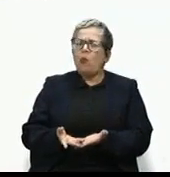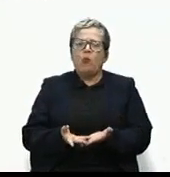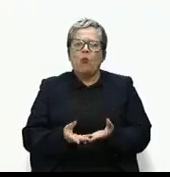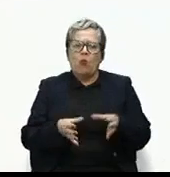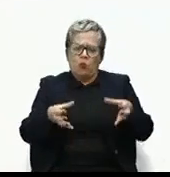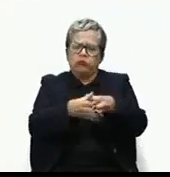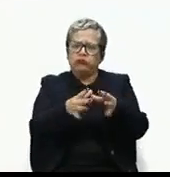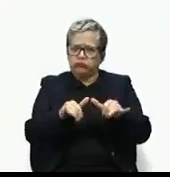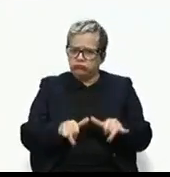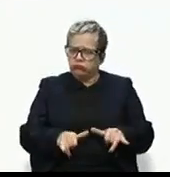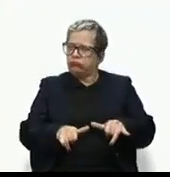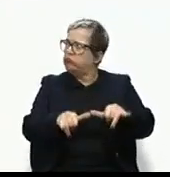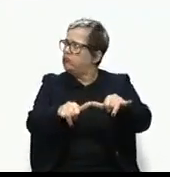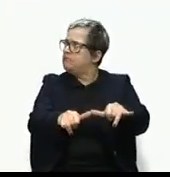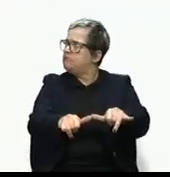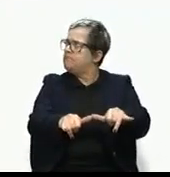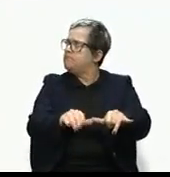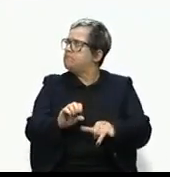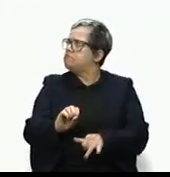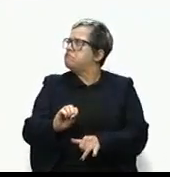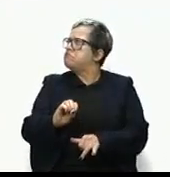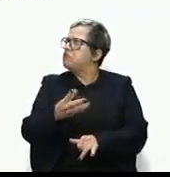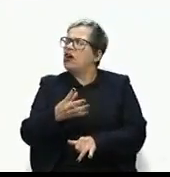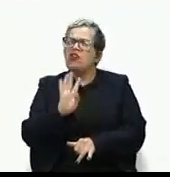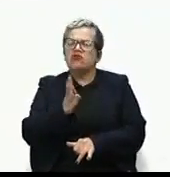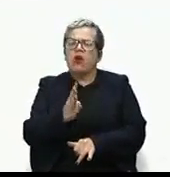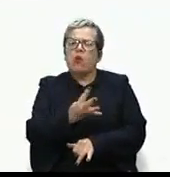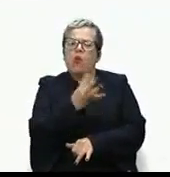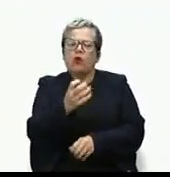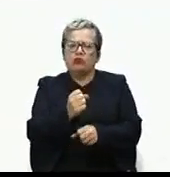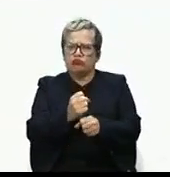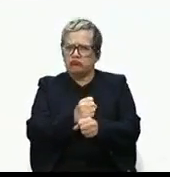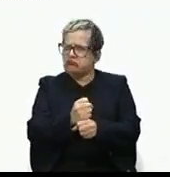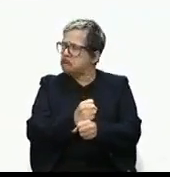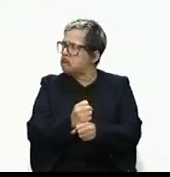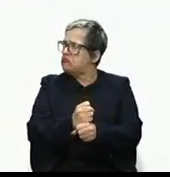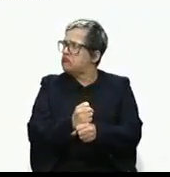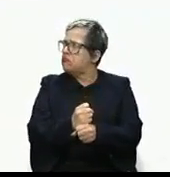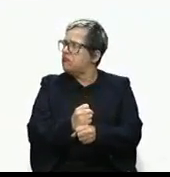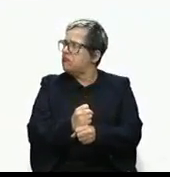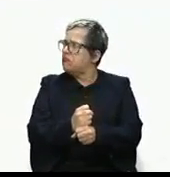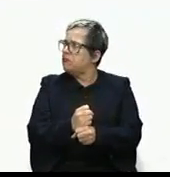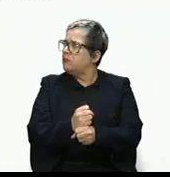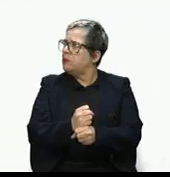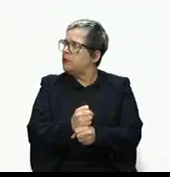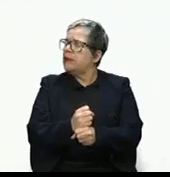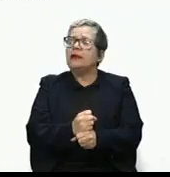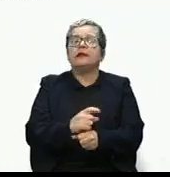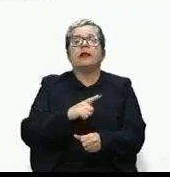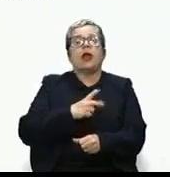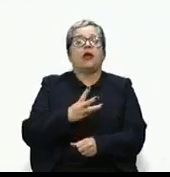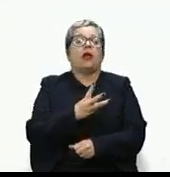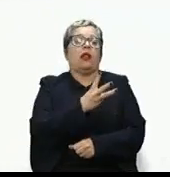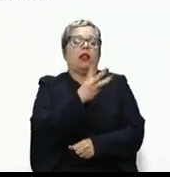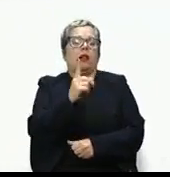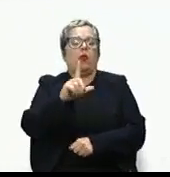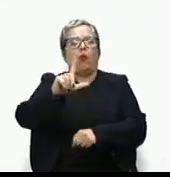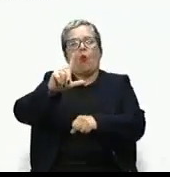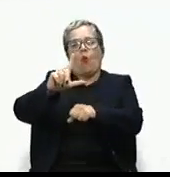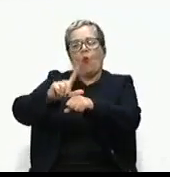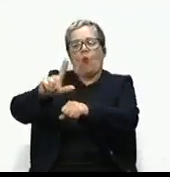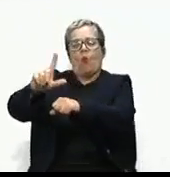de supermercados, ela funciona há 4 anos e é constituída por 3